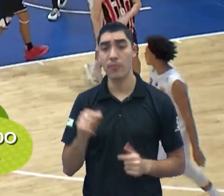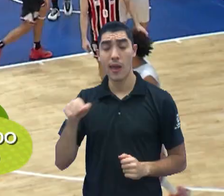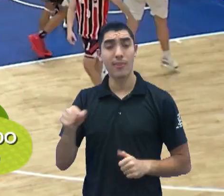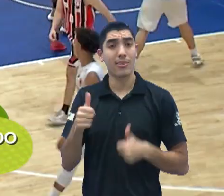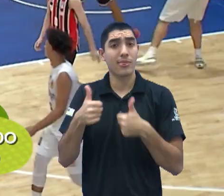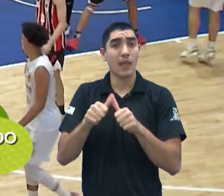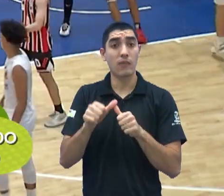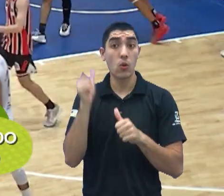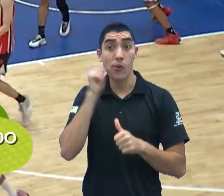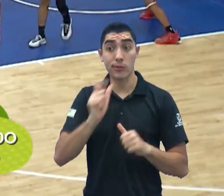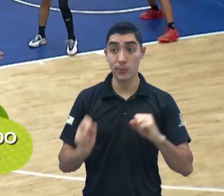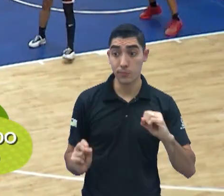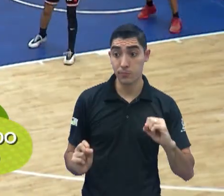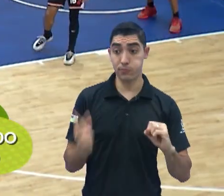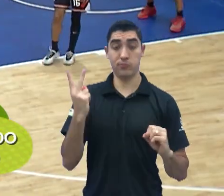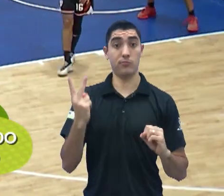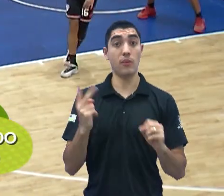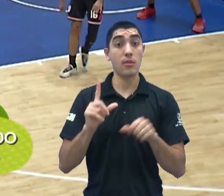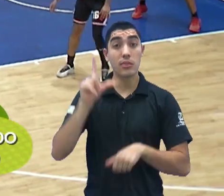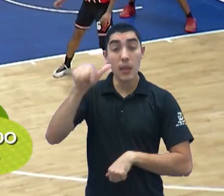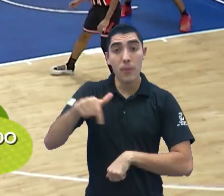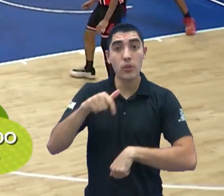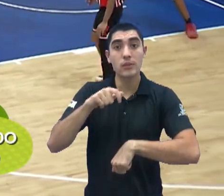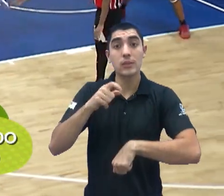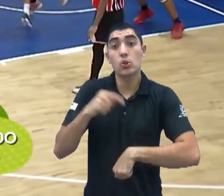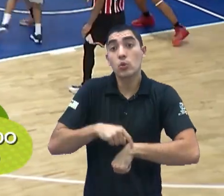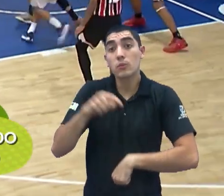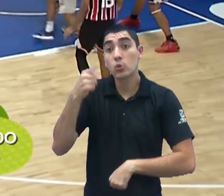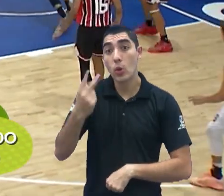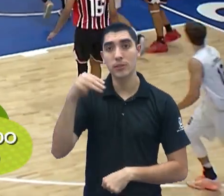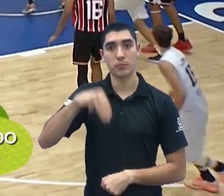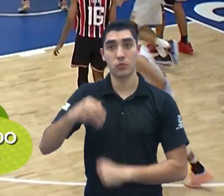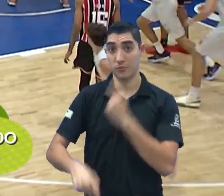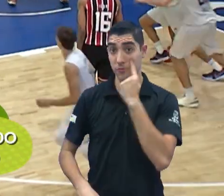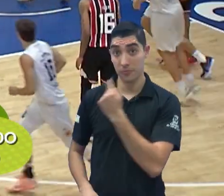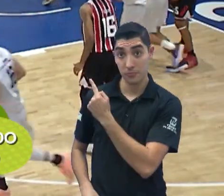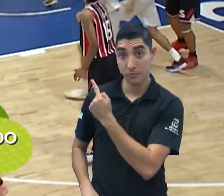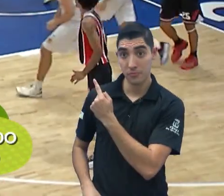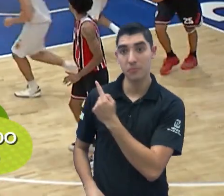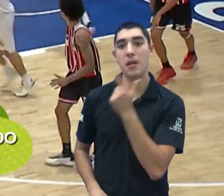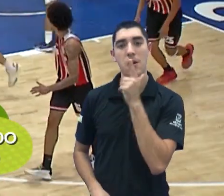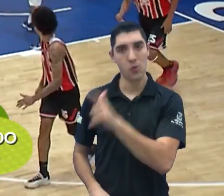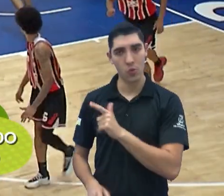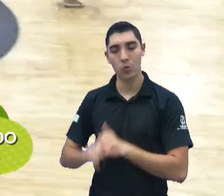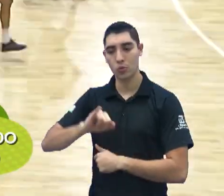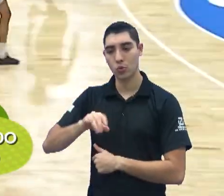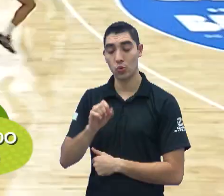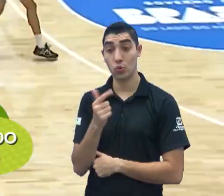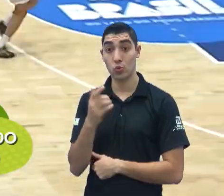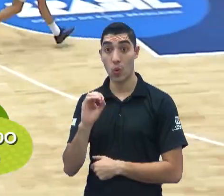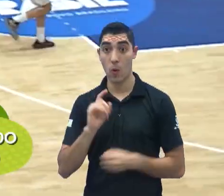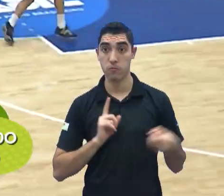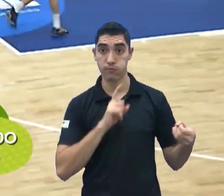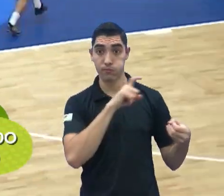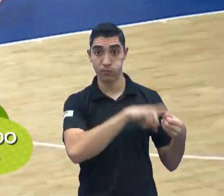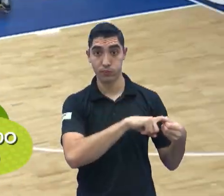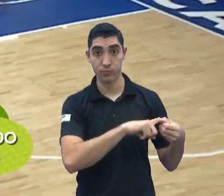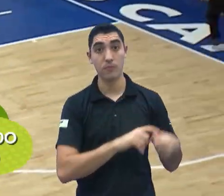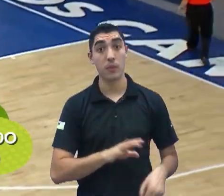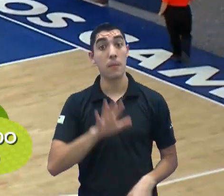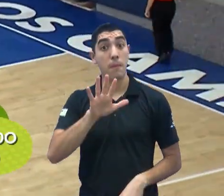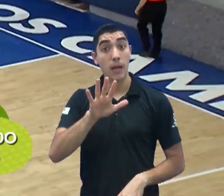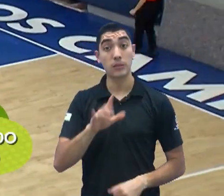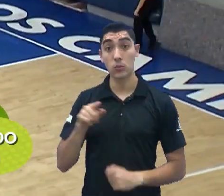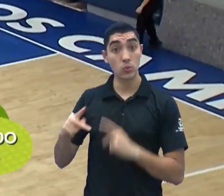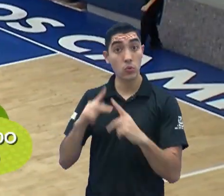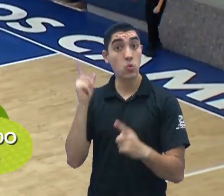placar somente 2 minutos depois do início da partida, com bela jogada individual de João Níquel. Melhor, o São José